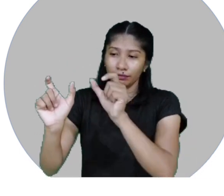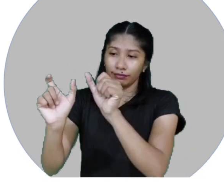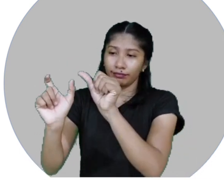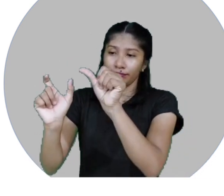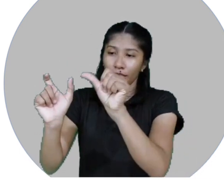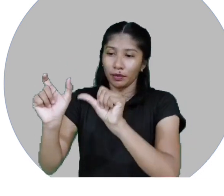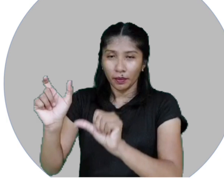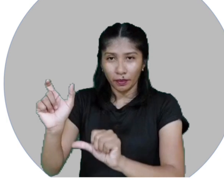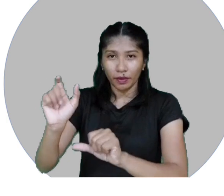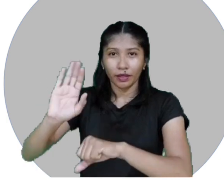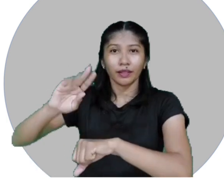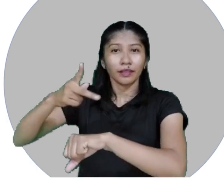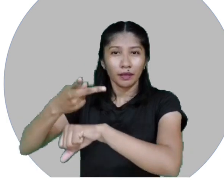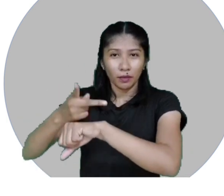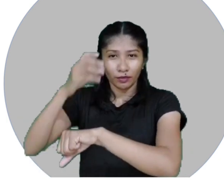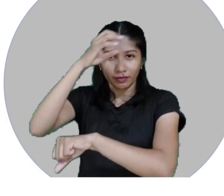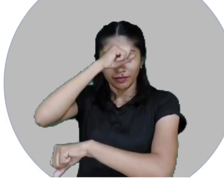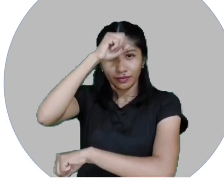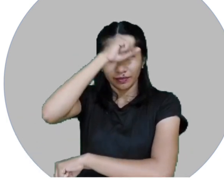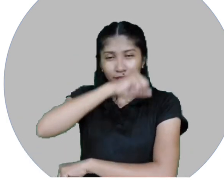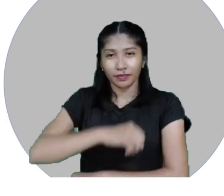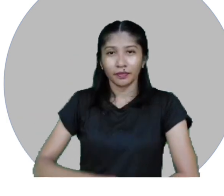casos, como veremos mais adiante.